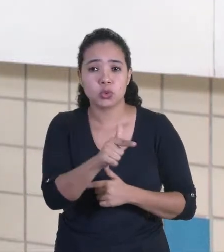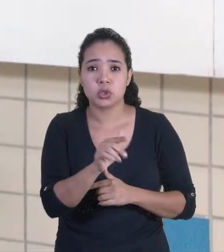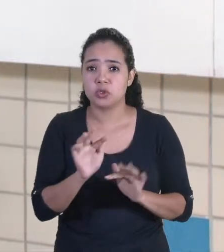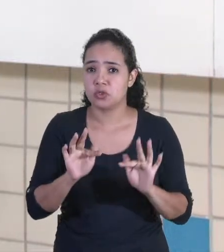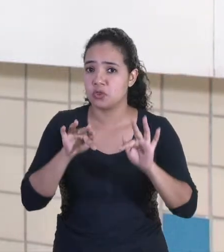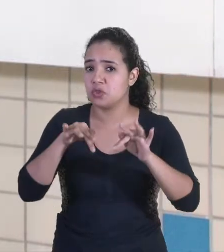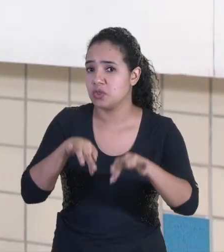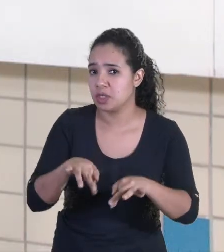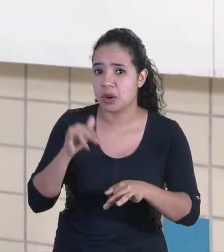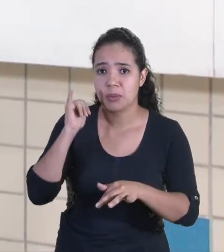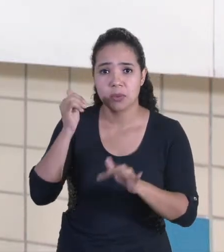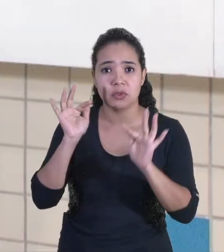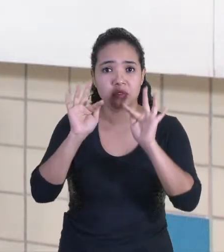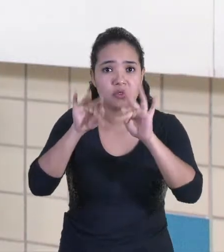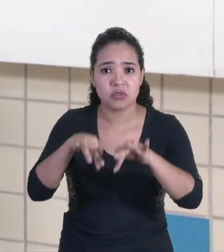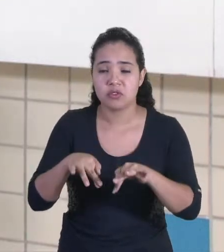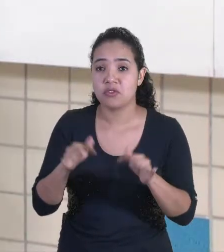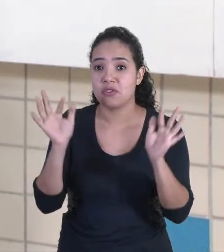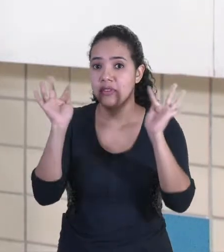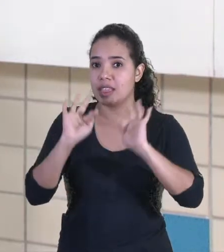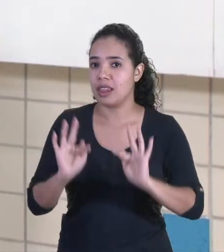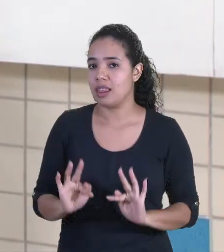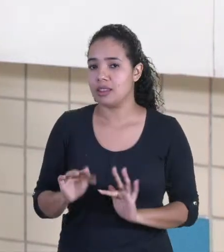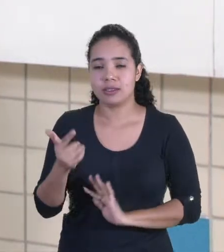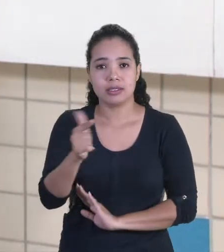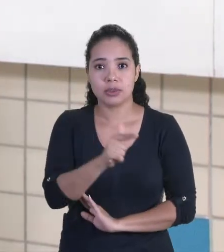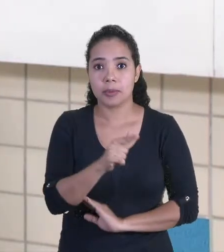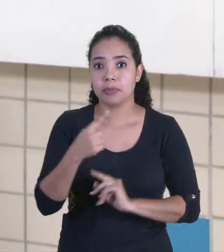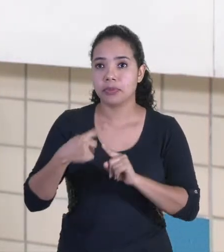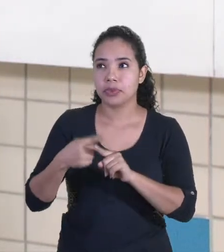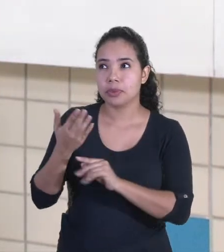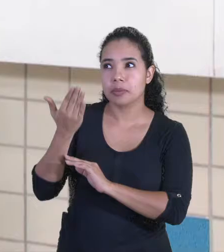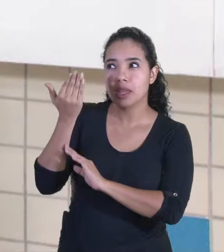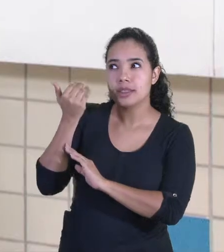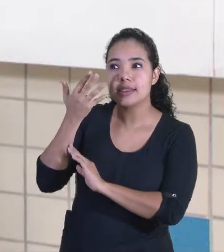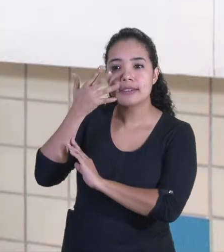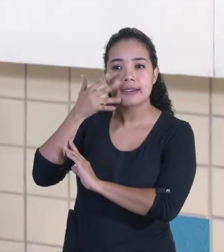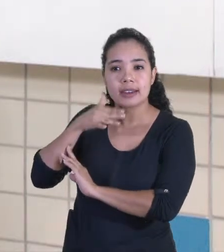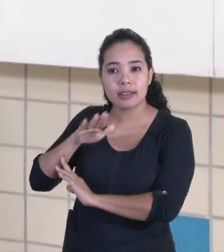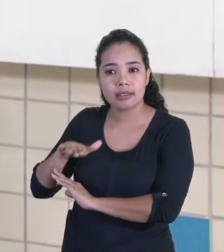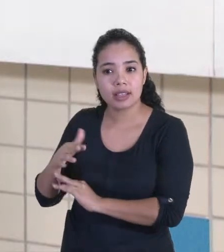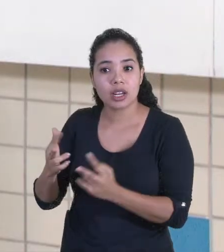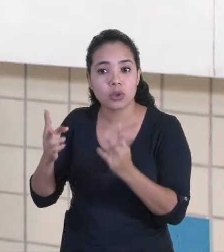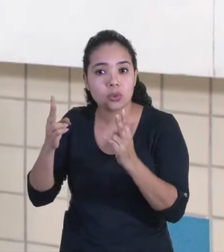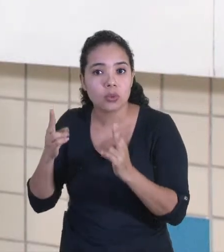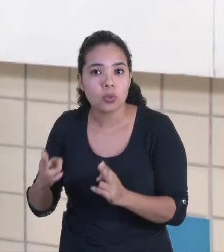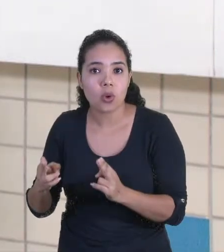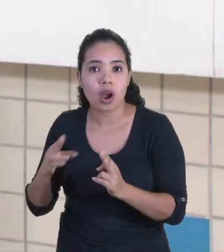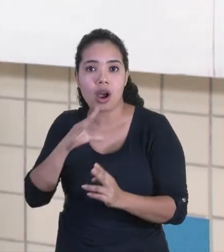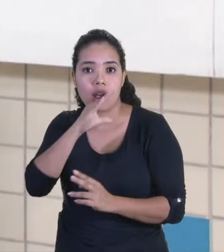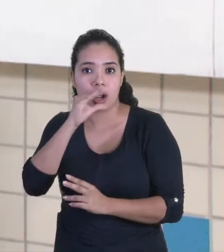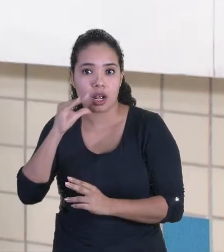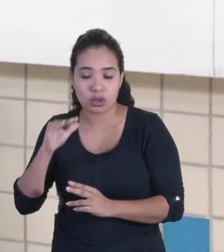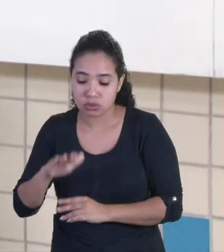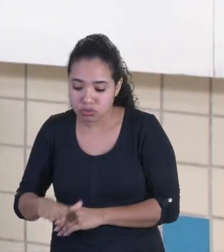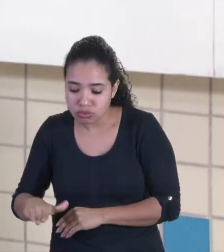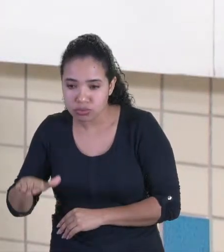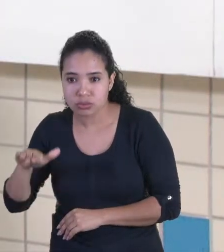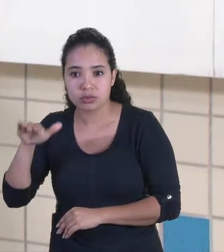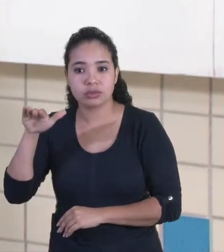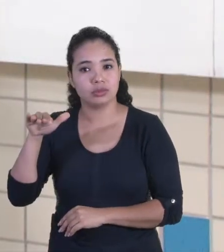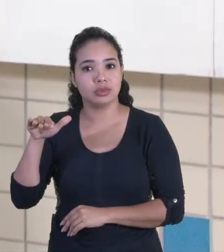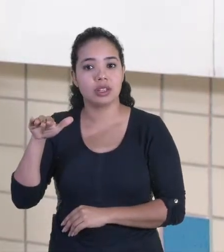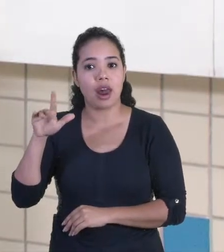tinham fadas, porque naquela época as crianças eram vistas como adulto em miniatura, ou seja,